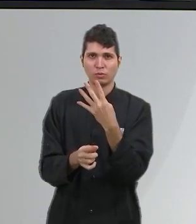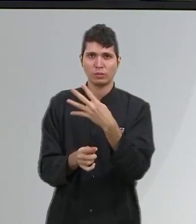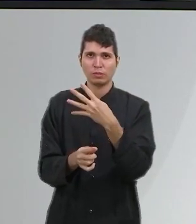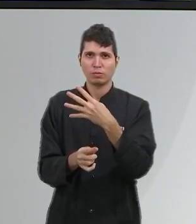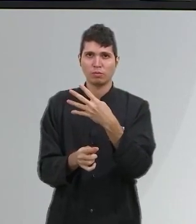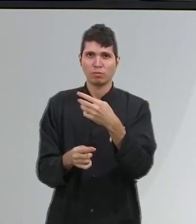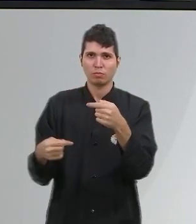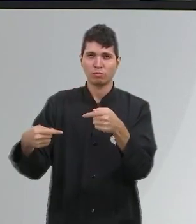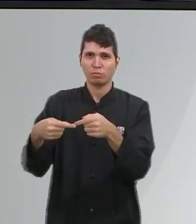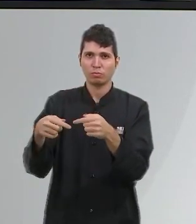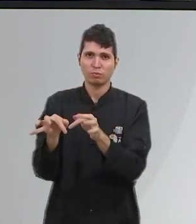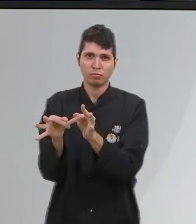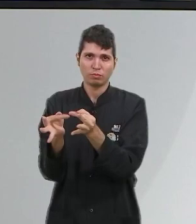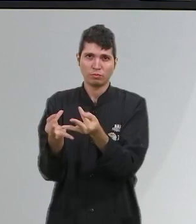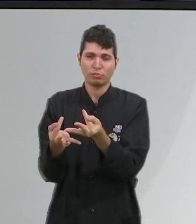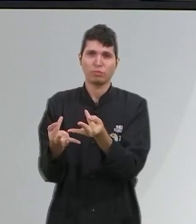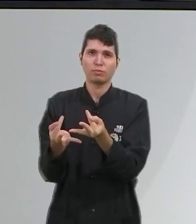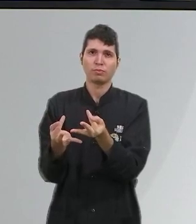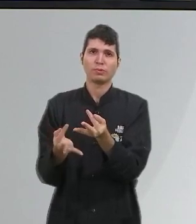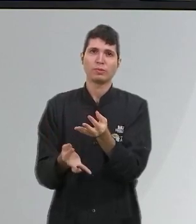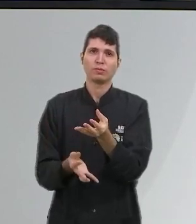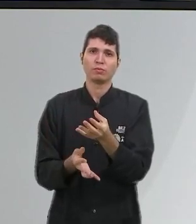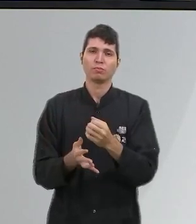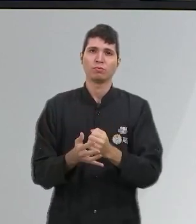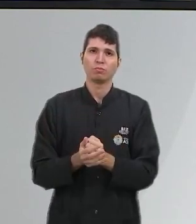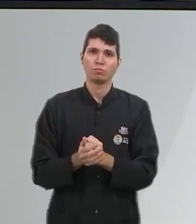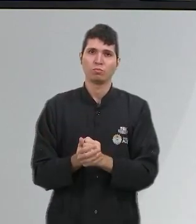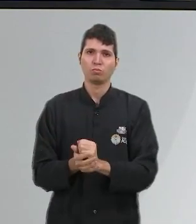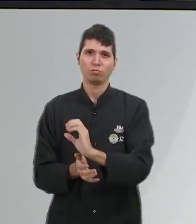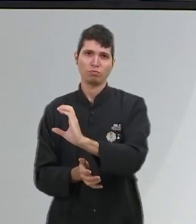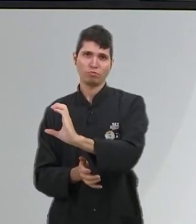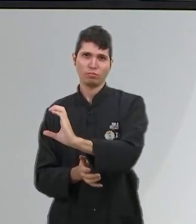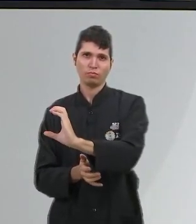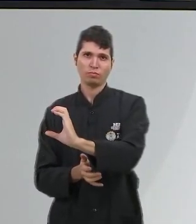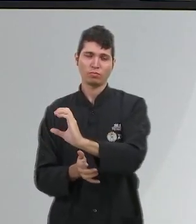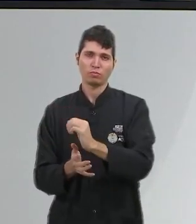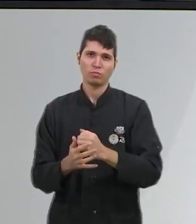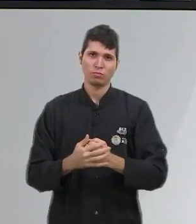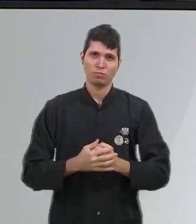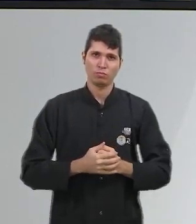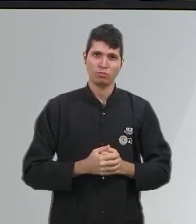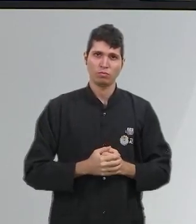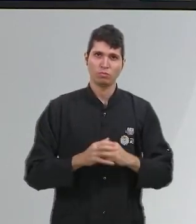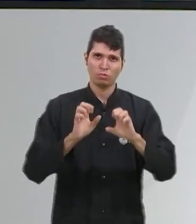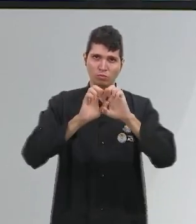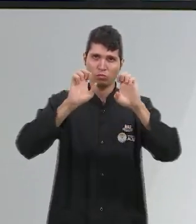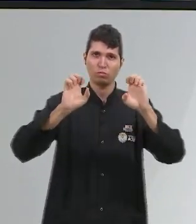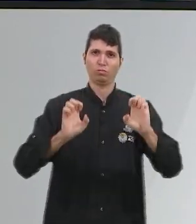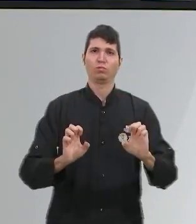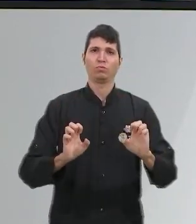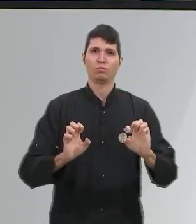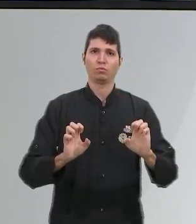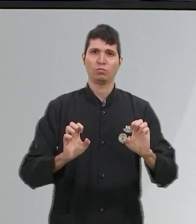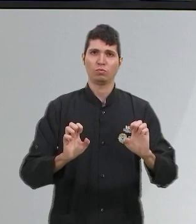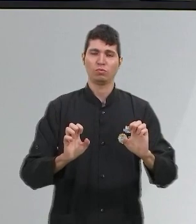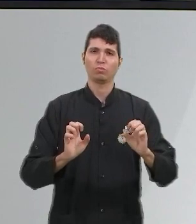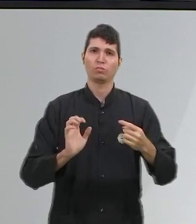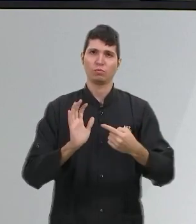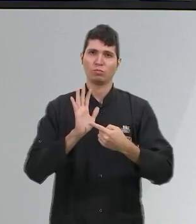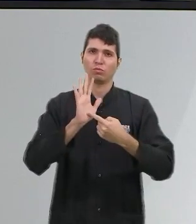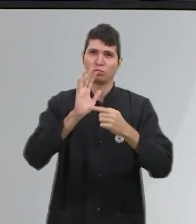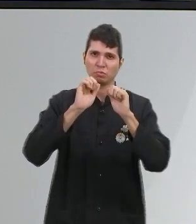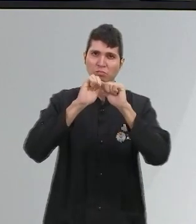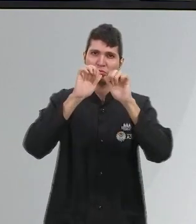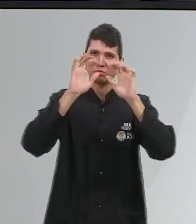ligação simples eu vou ter a presença de um carbono. Tá? Então, a fórmula estrutural, ela vai me dizer muito bem aí